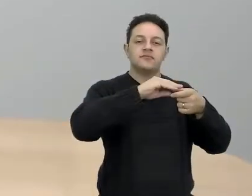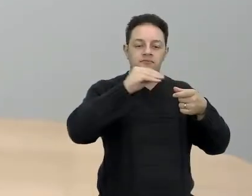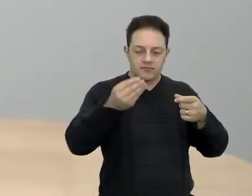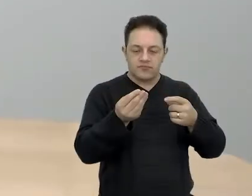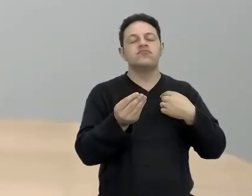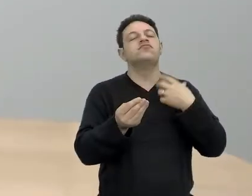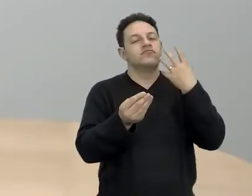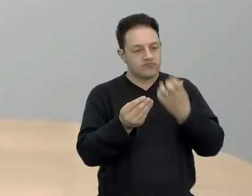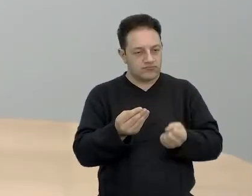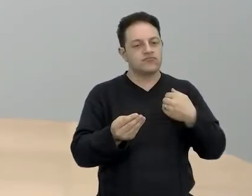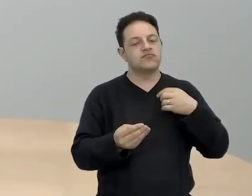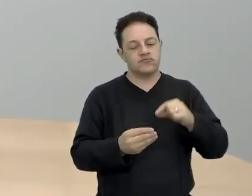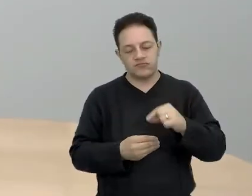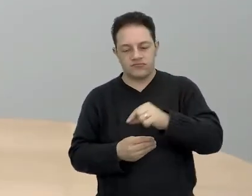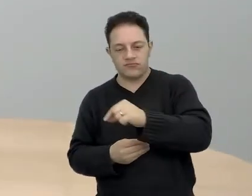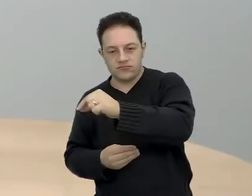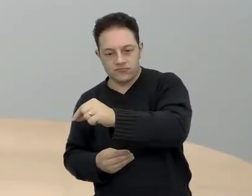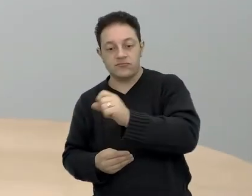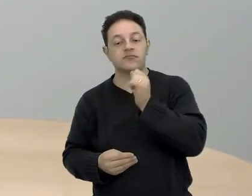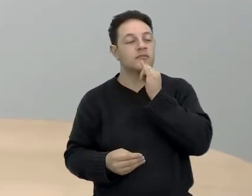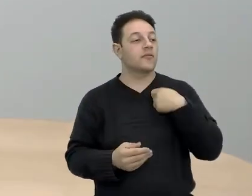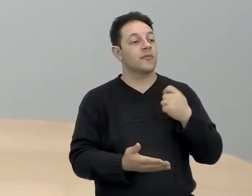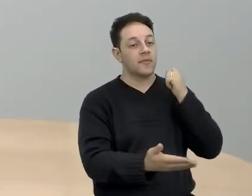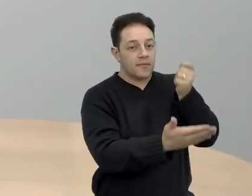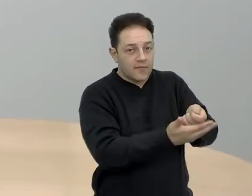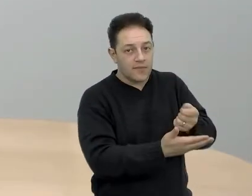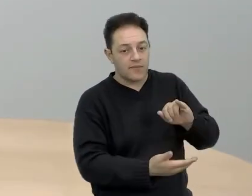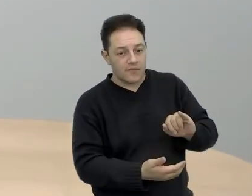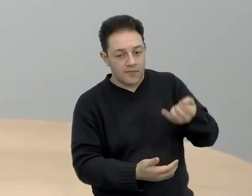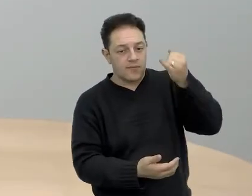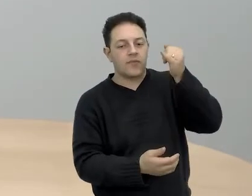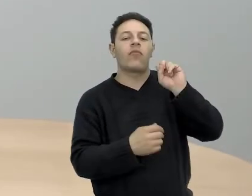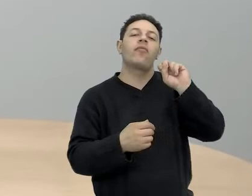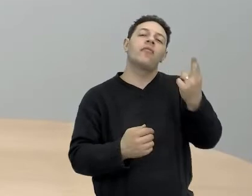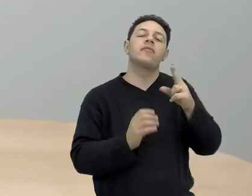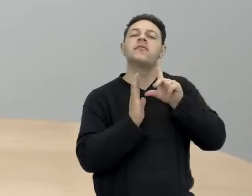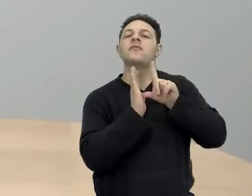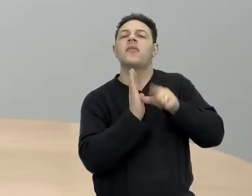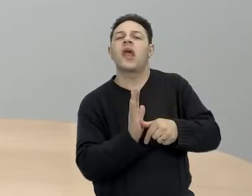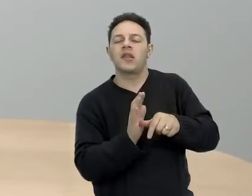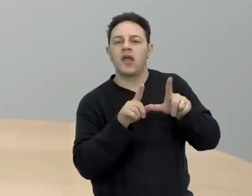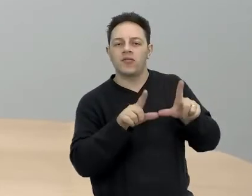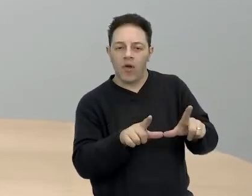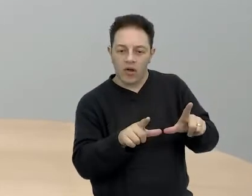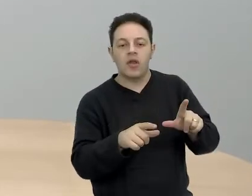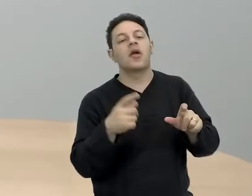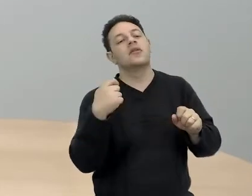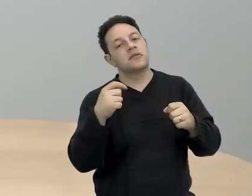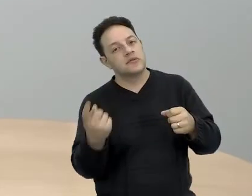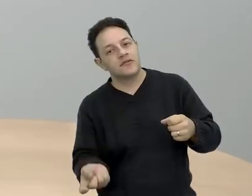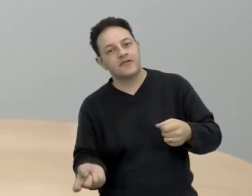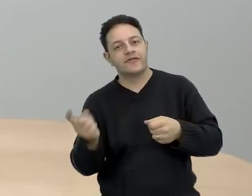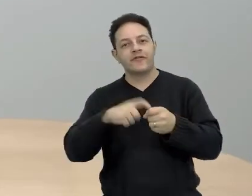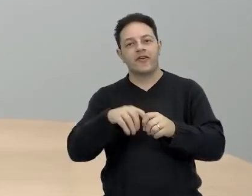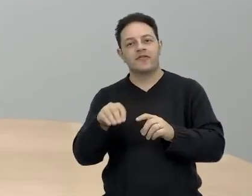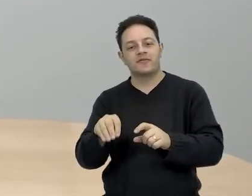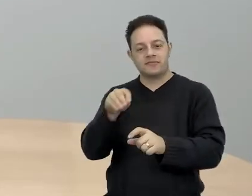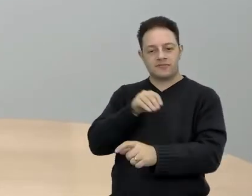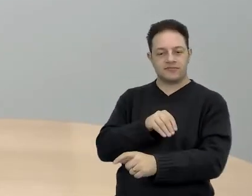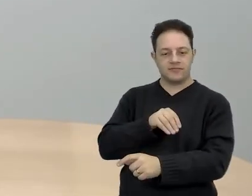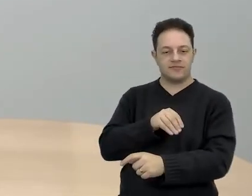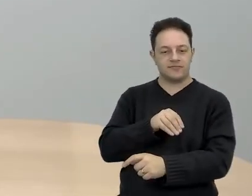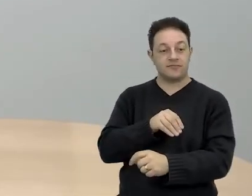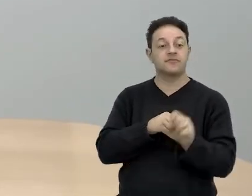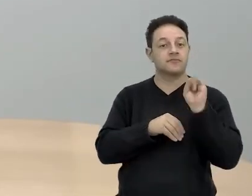a casa. Então, se você pagar com juros ou se você atrasar um boleto, você volta para trás. Se